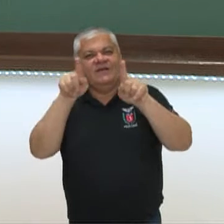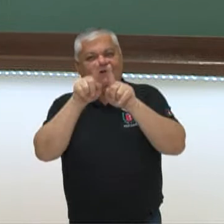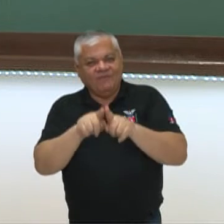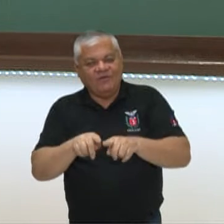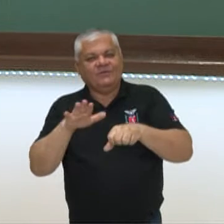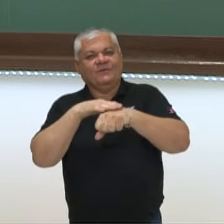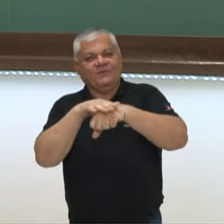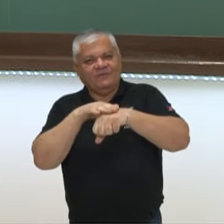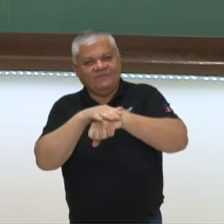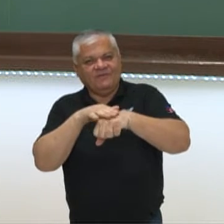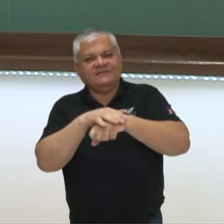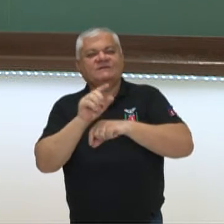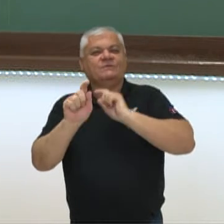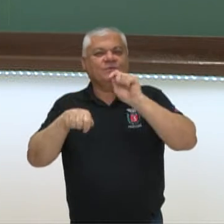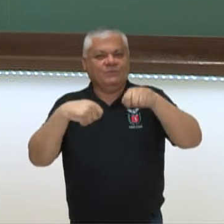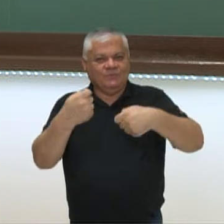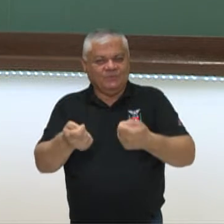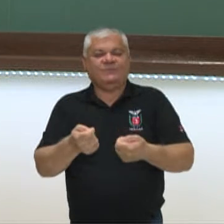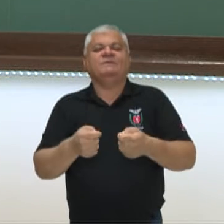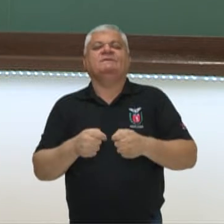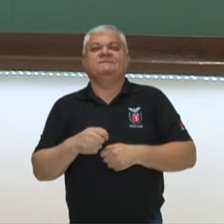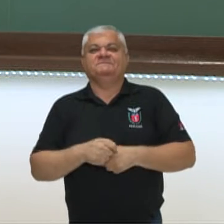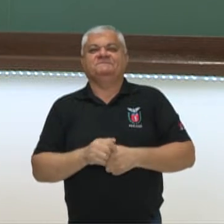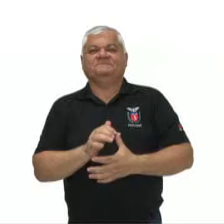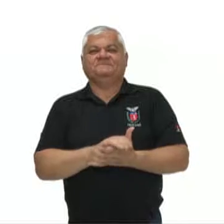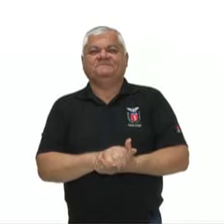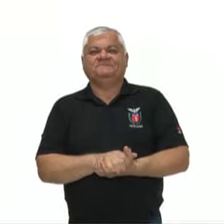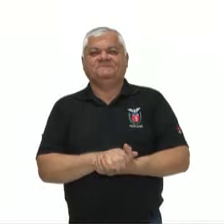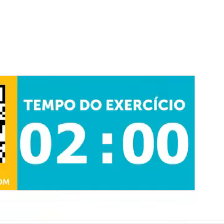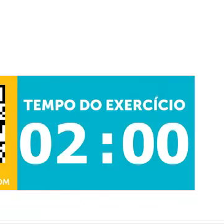comentando com vocês a nossa hipótese de leitura.